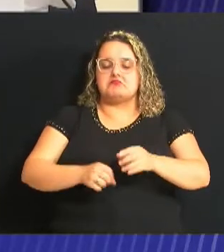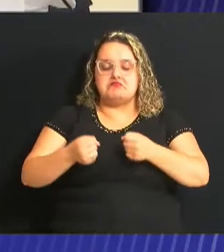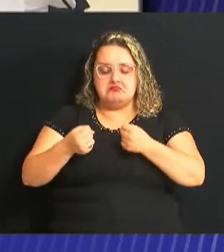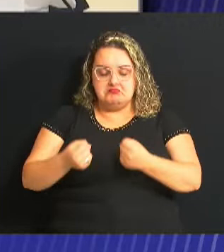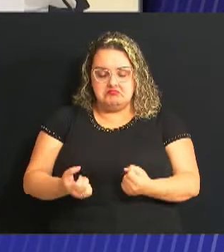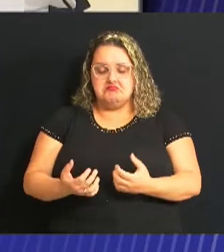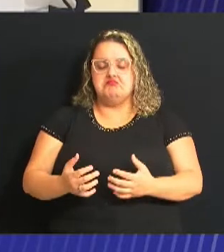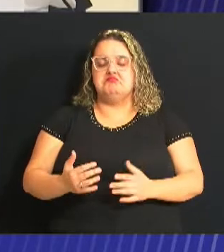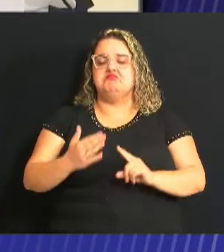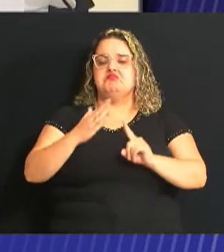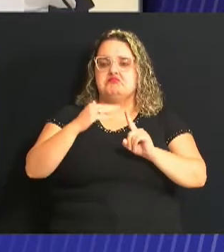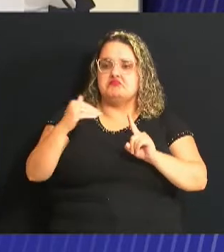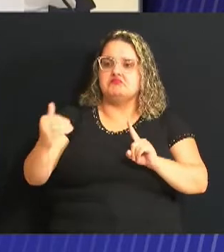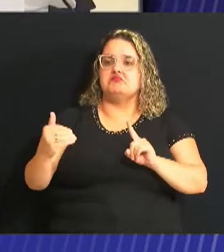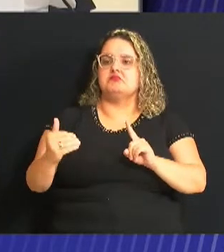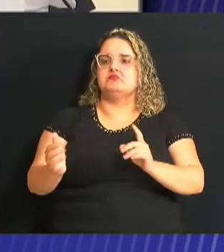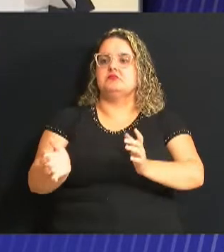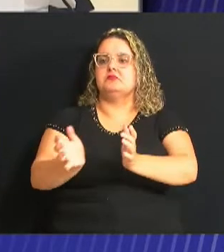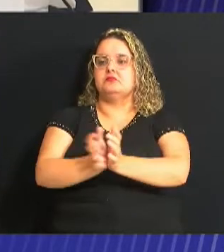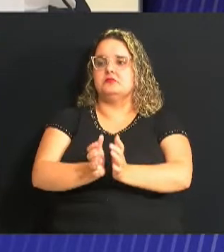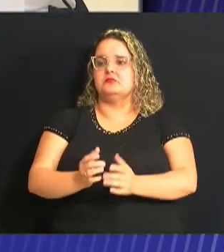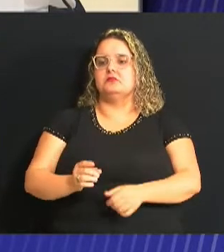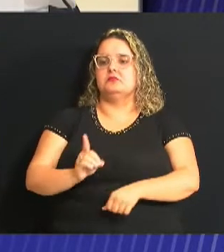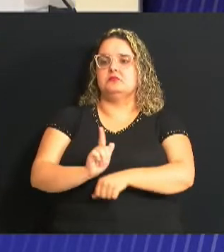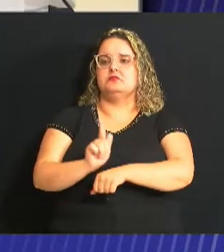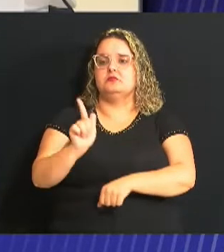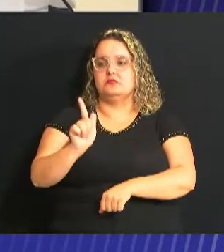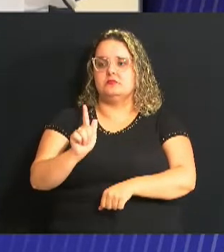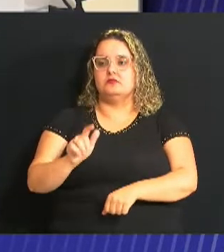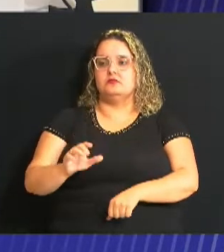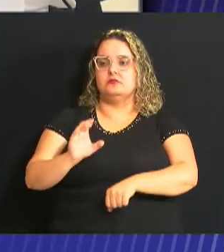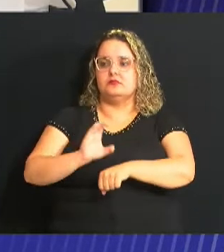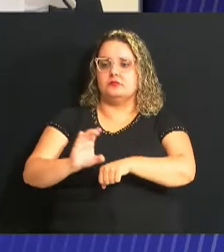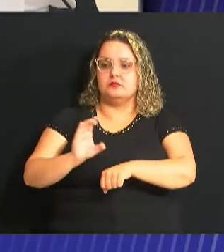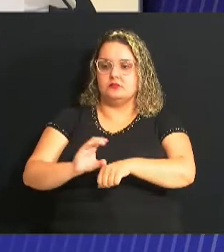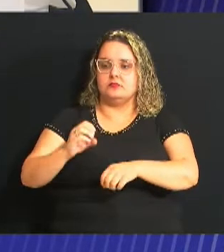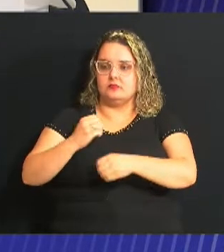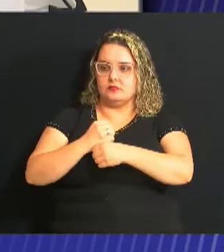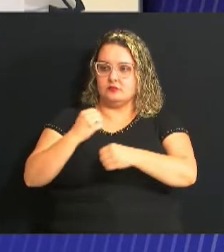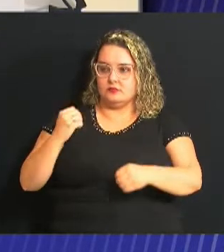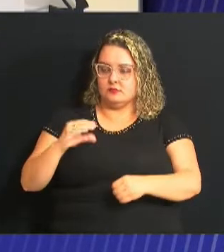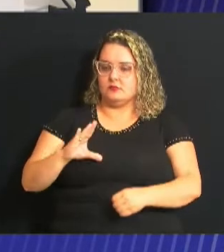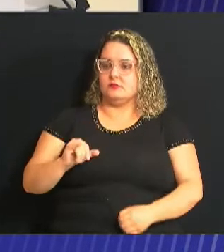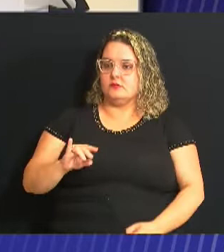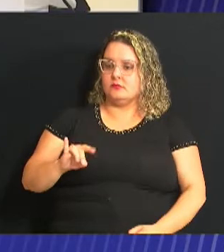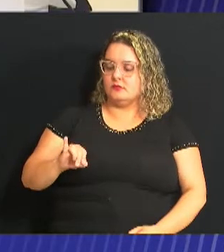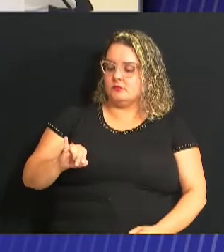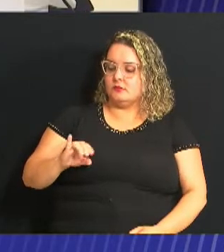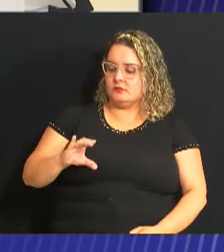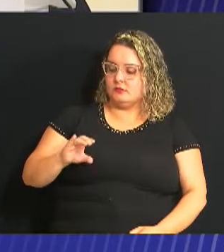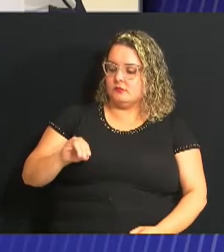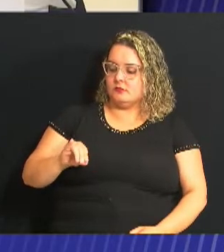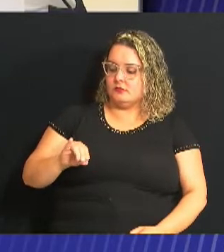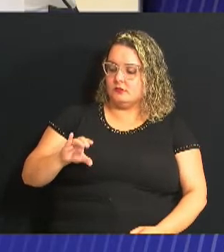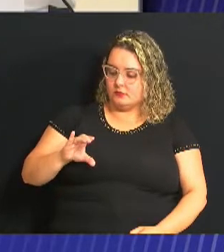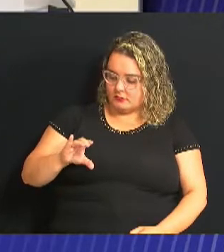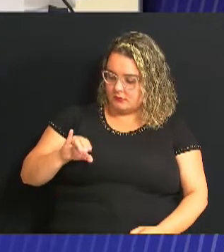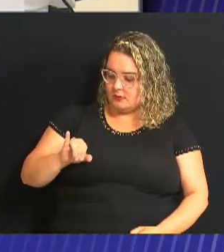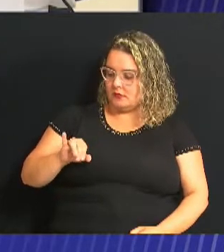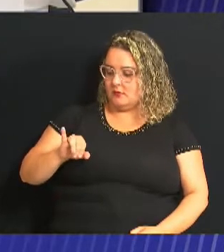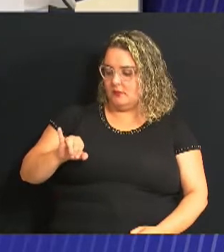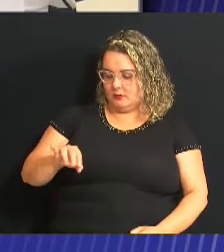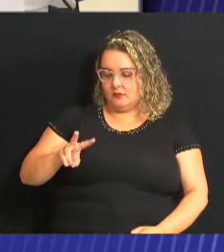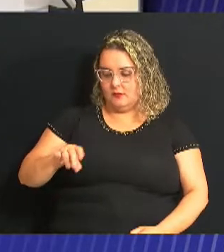se destaca, então, na comissão de graduação do curso de engenharia civil aqui da nossa Universidade